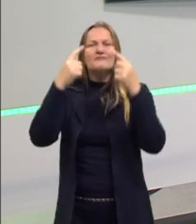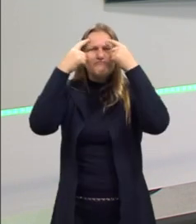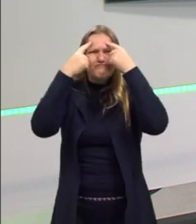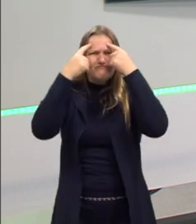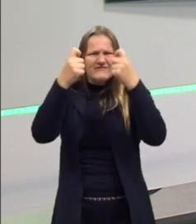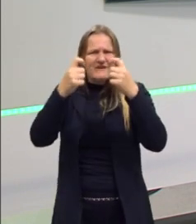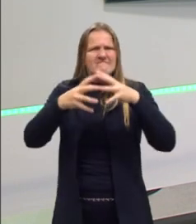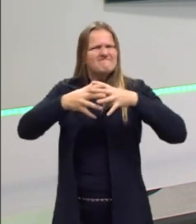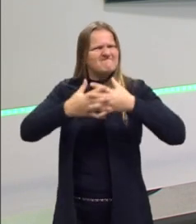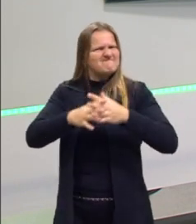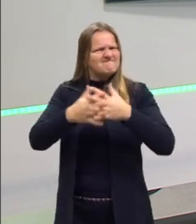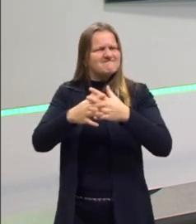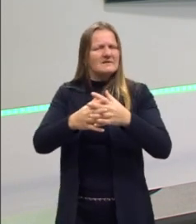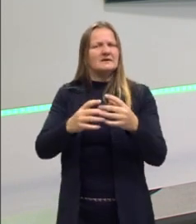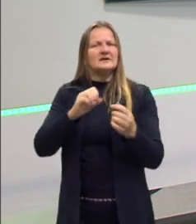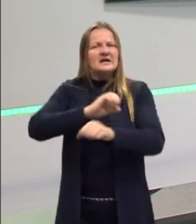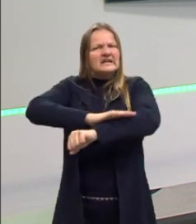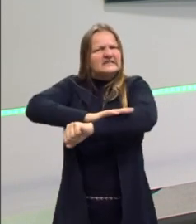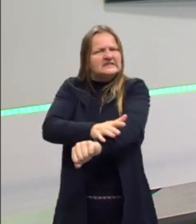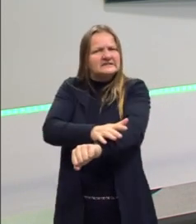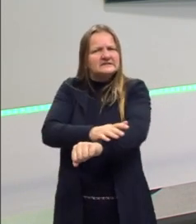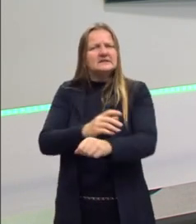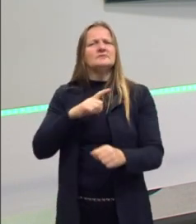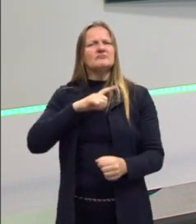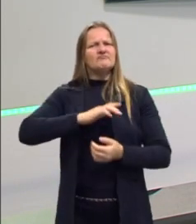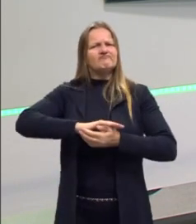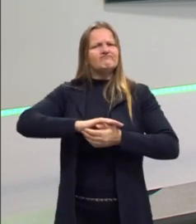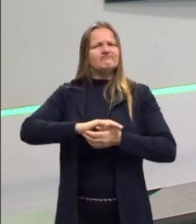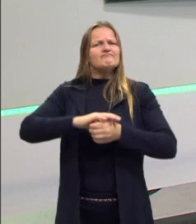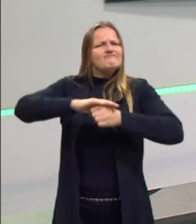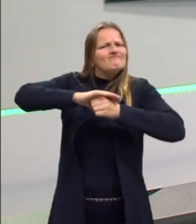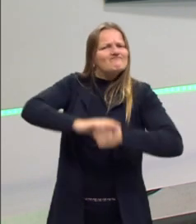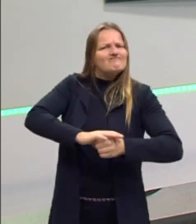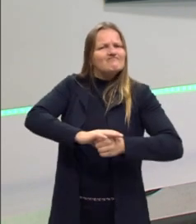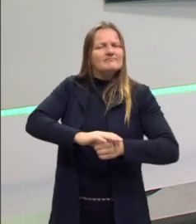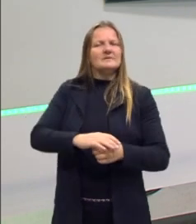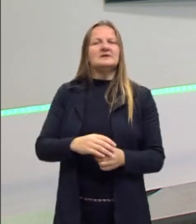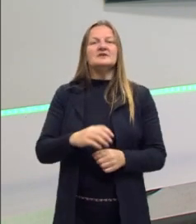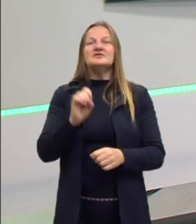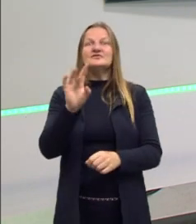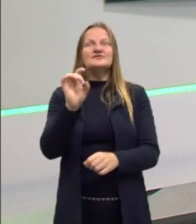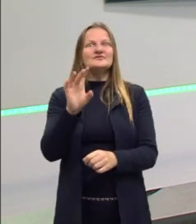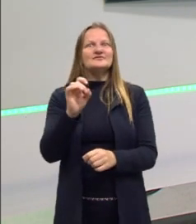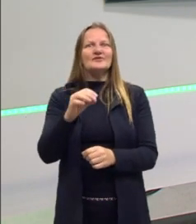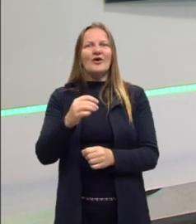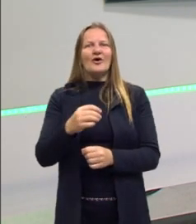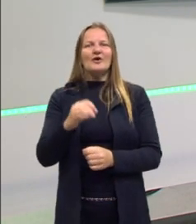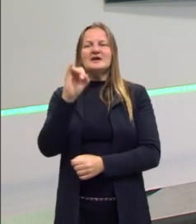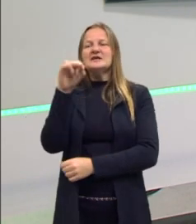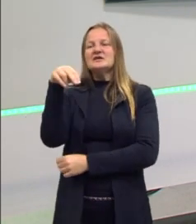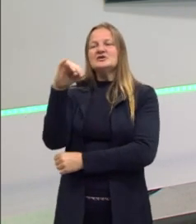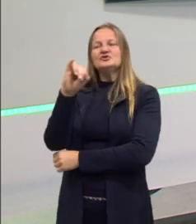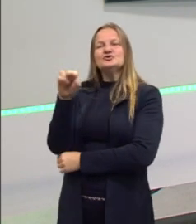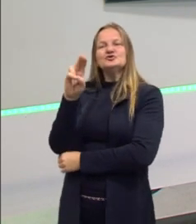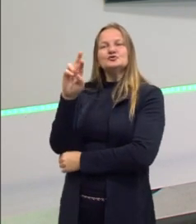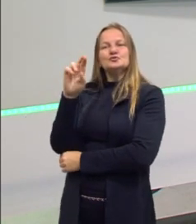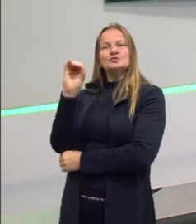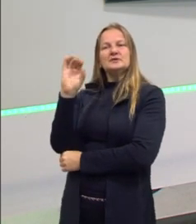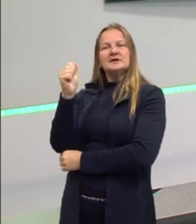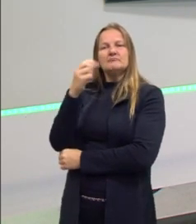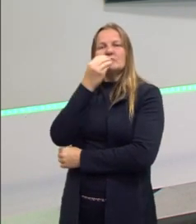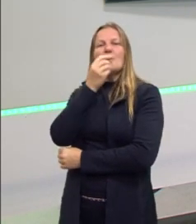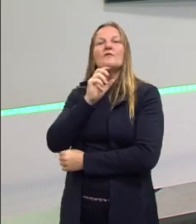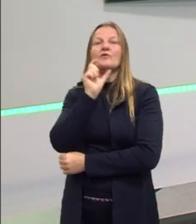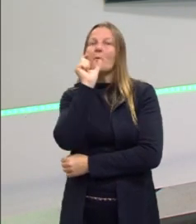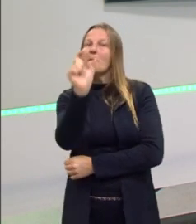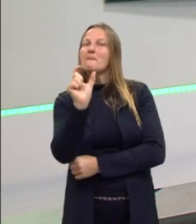violência do racismo é importante também dizendo aquele racismo as pessoas acham que ele é só em Júlia racial só aquilo que